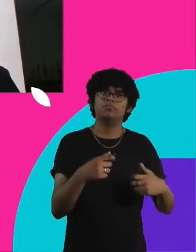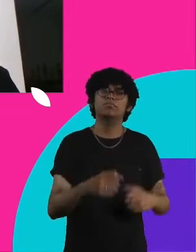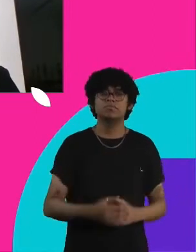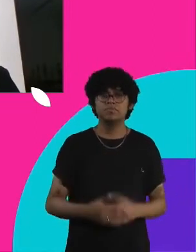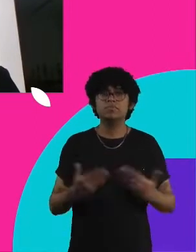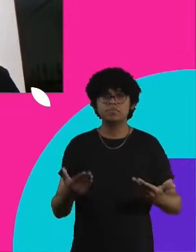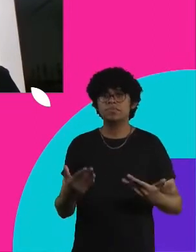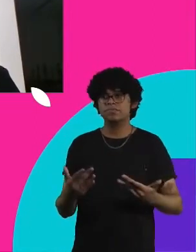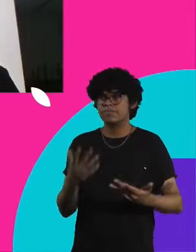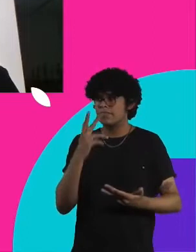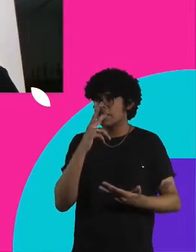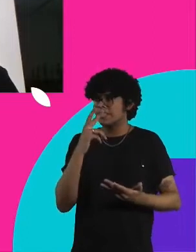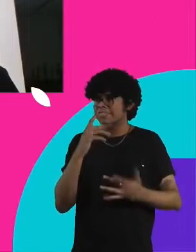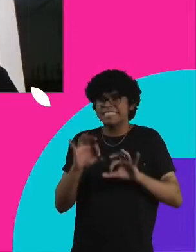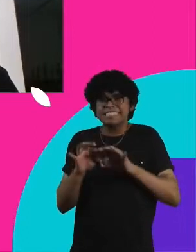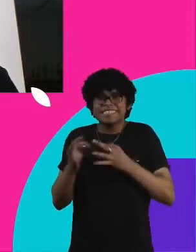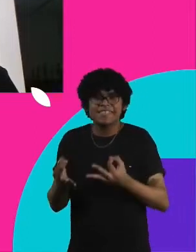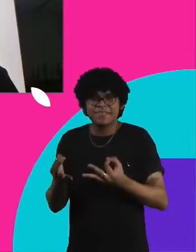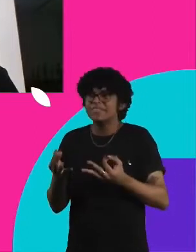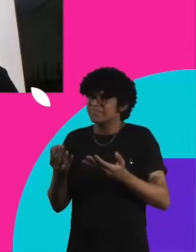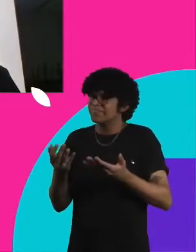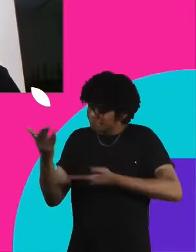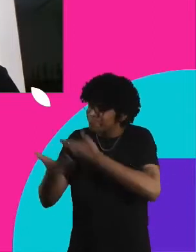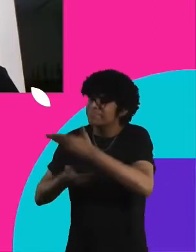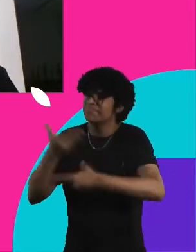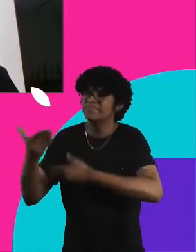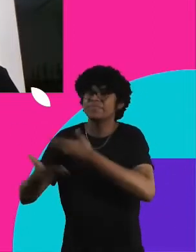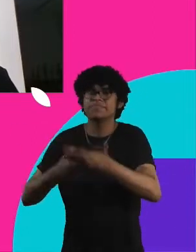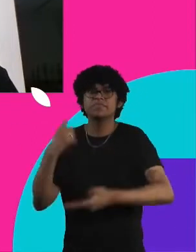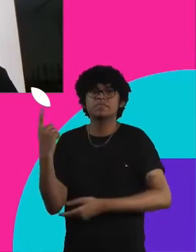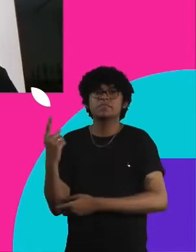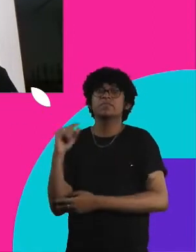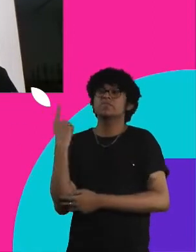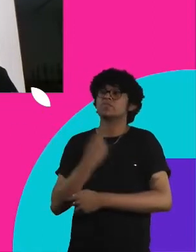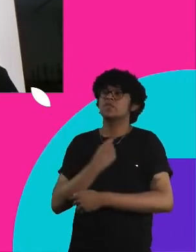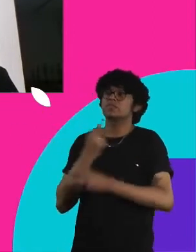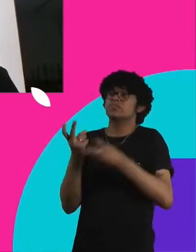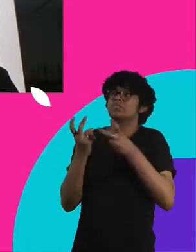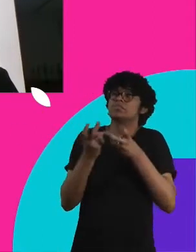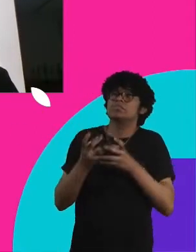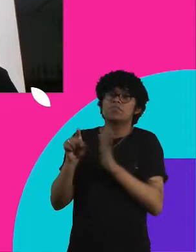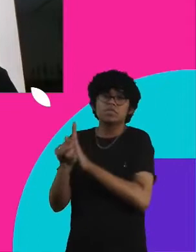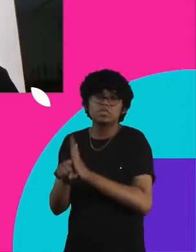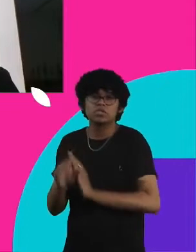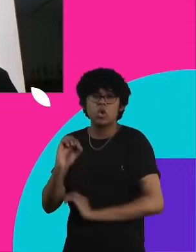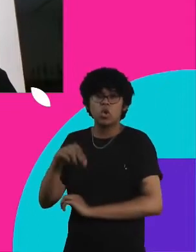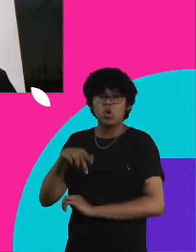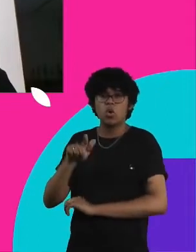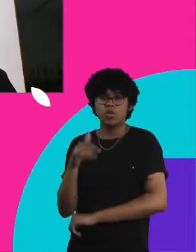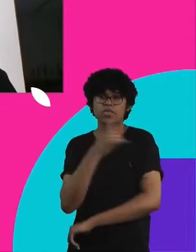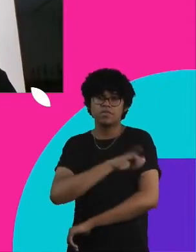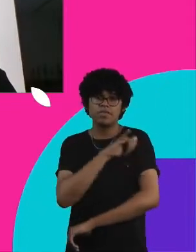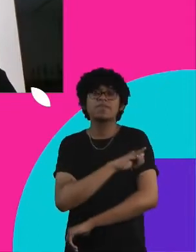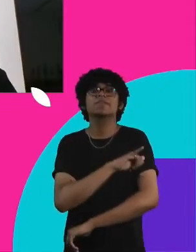escuta ativa, a gente, né, mapeou aqui as ONGs do Rio e depois eu fiz isso no nível brasileiro junto com a minha irmã e com mais